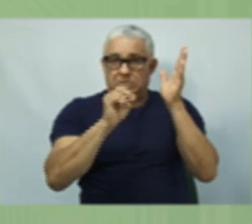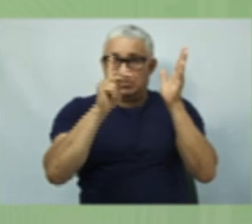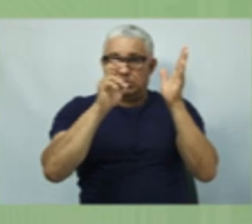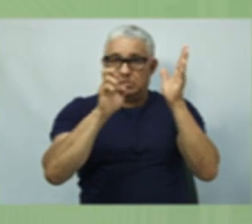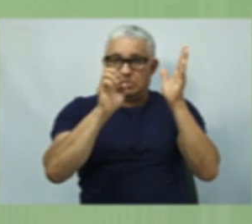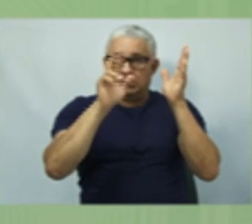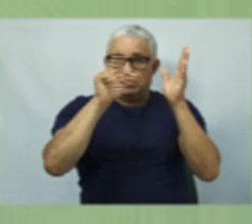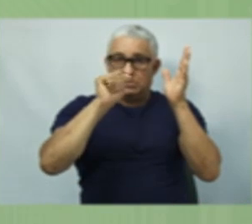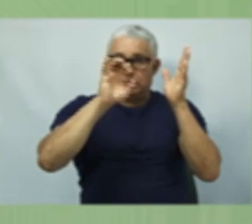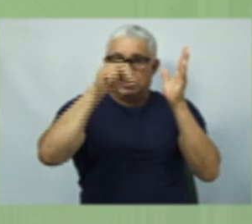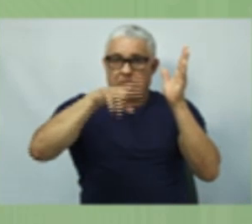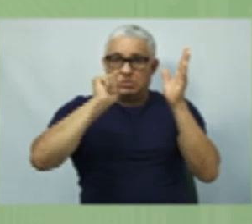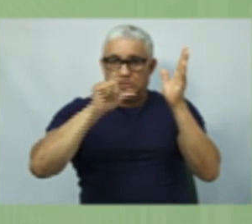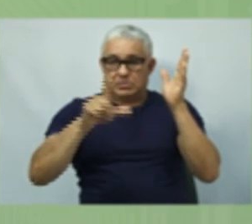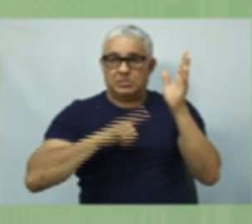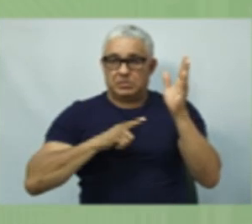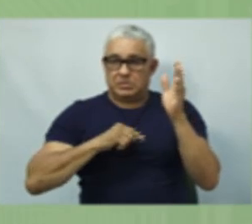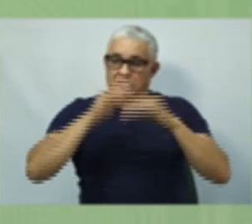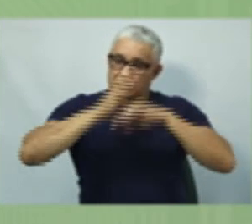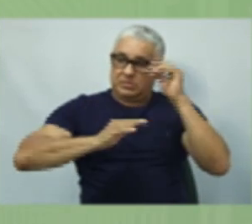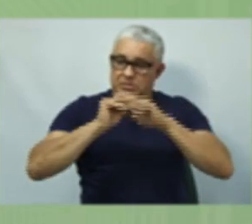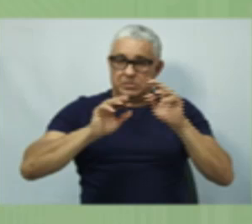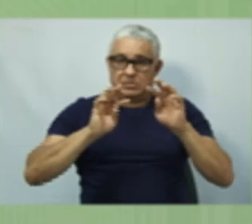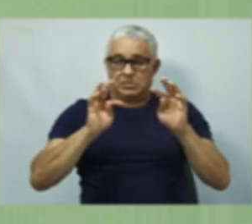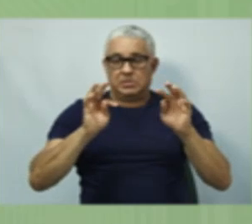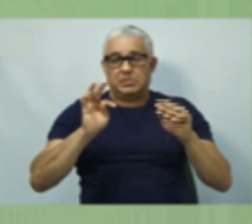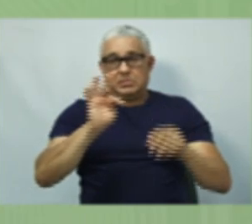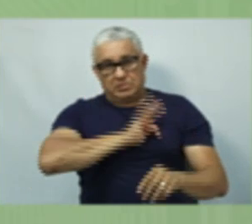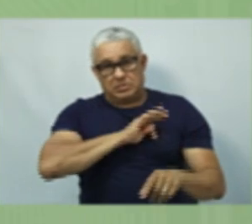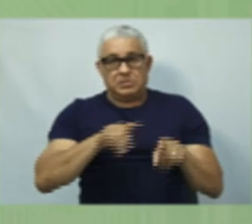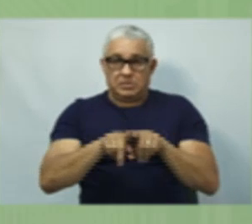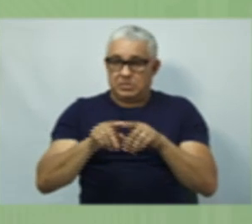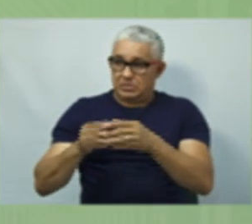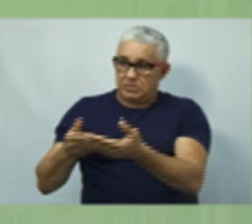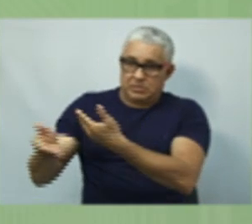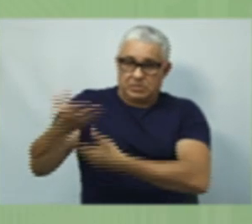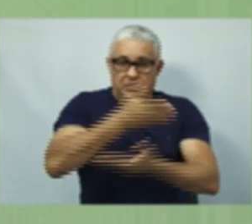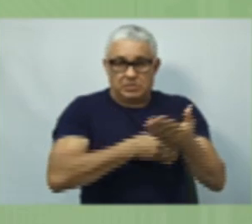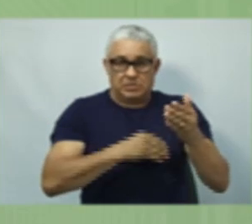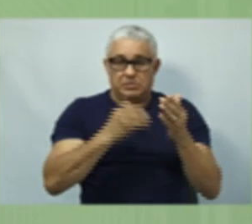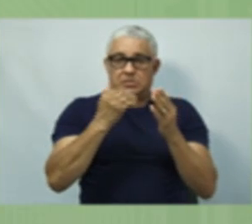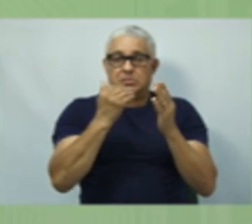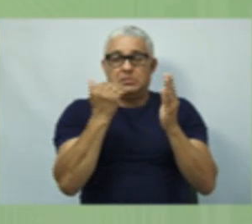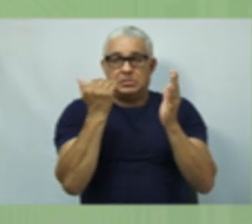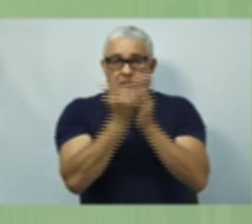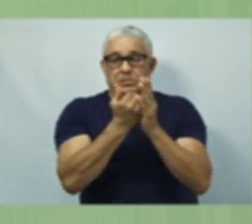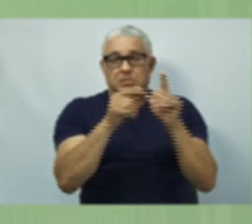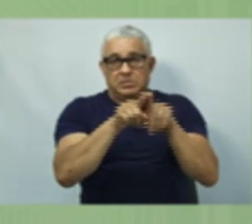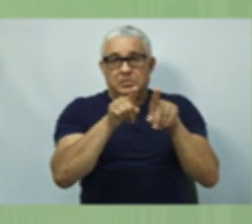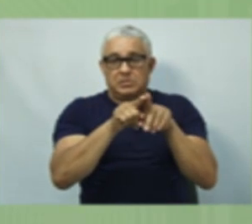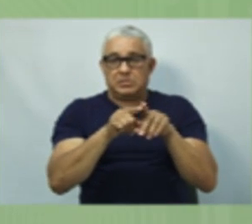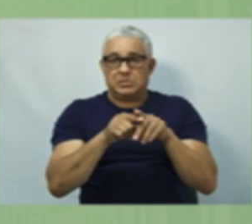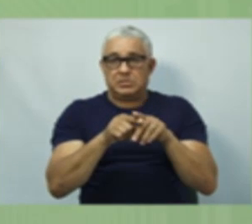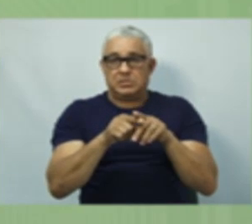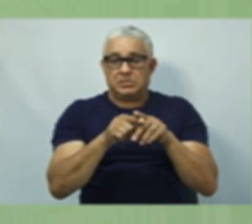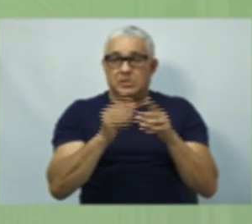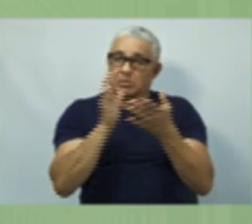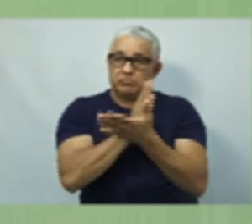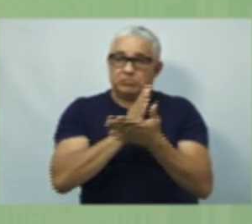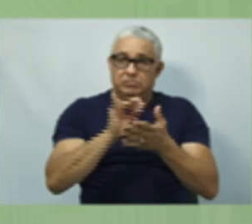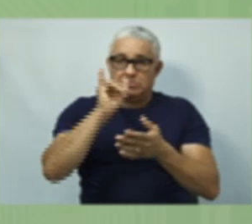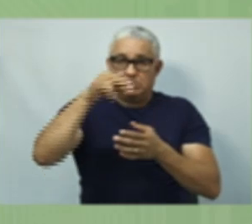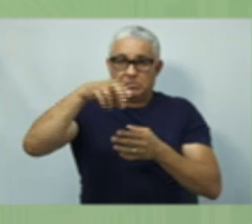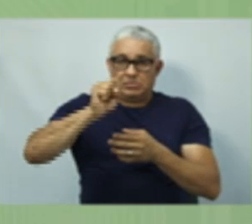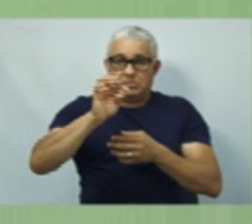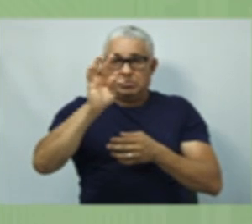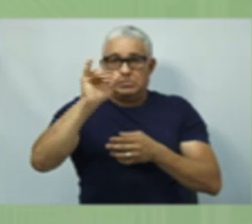que está relacionado às habilidades técnicas, que está relacionado ao nível operacional, uma pequena parte no nível institucional,